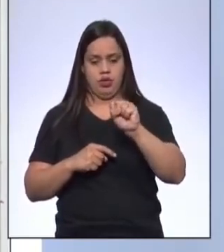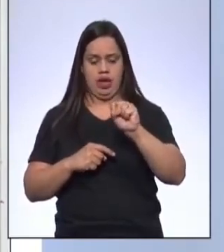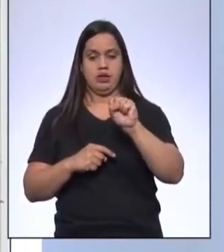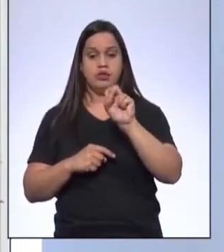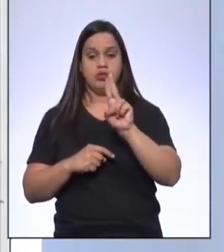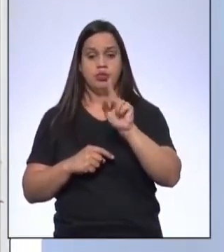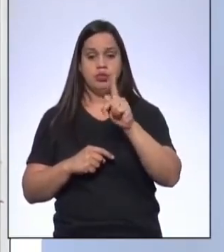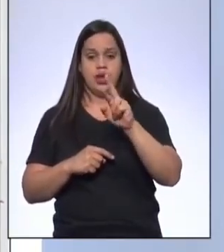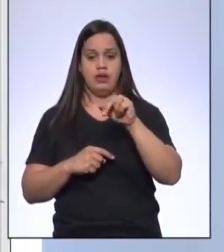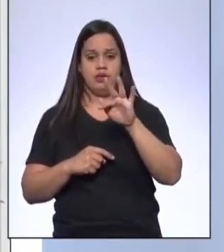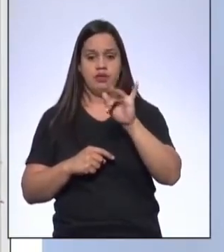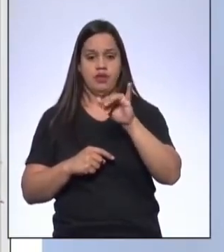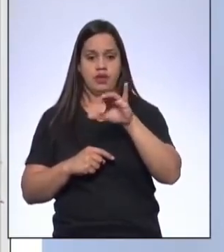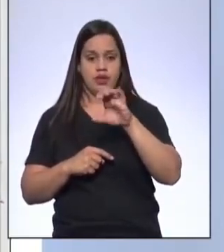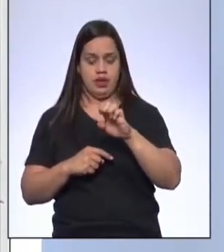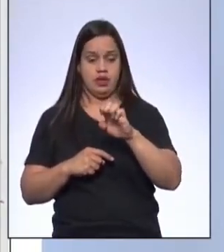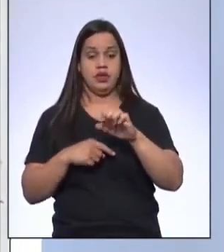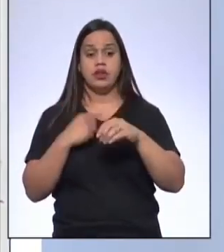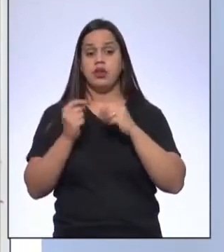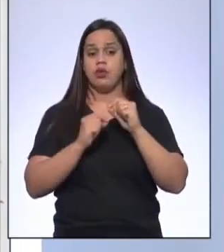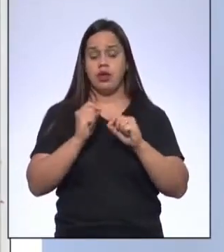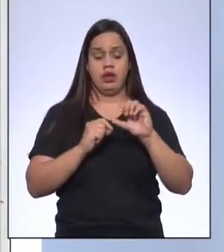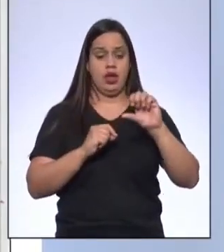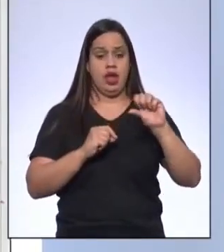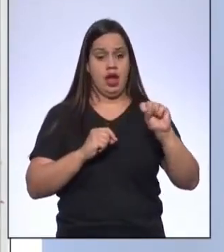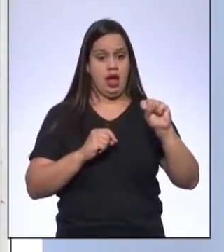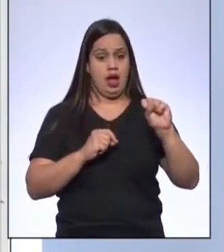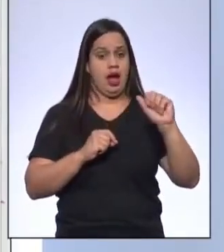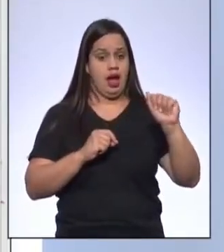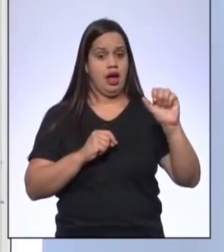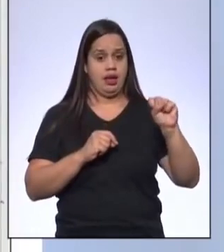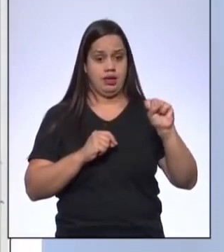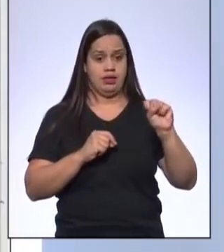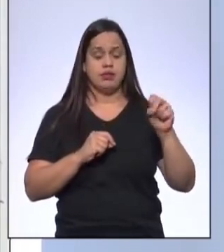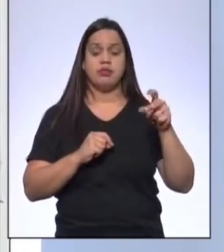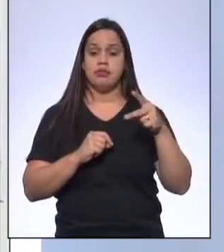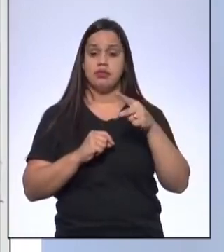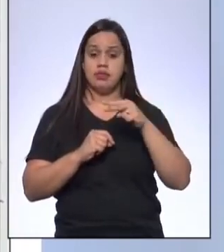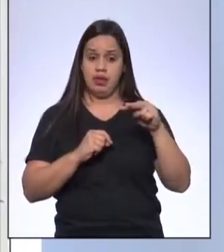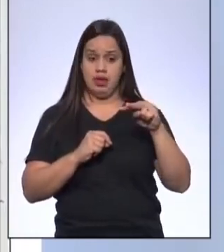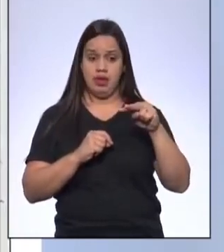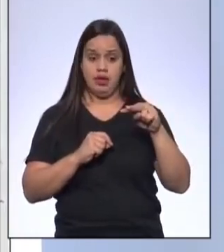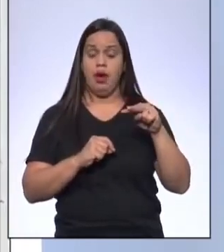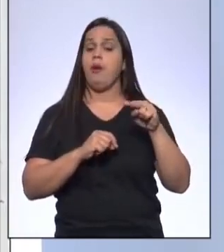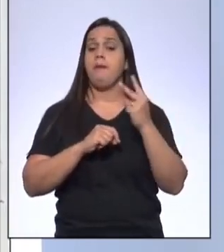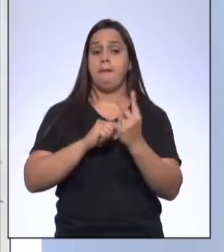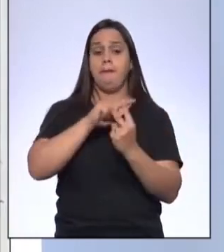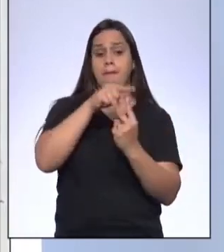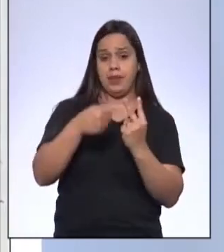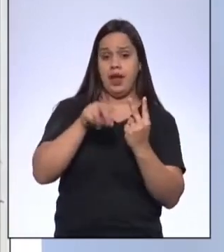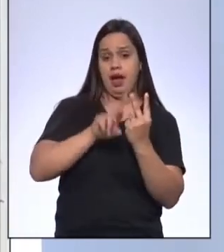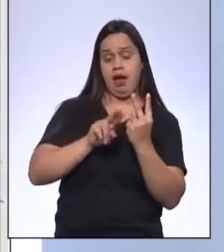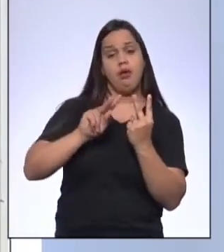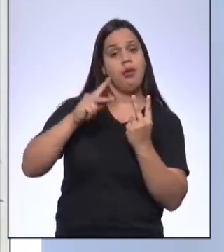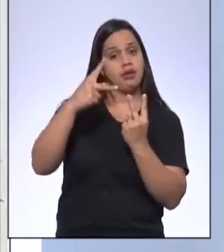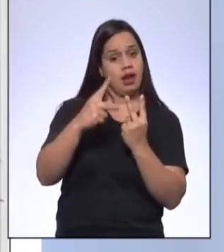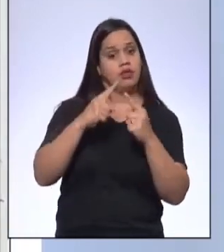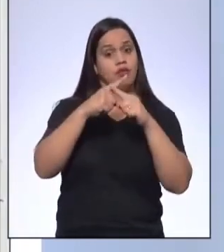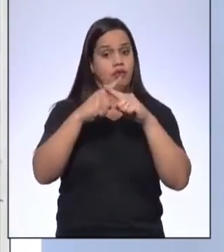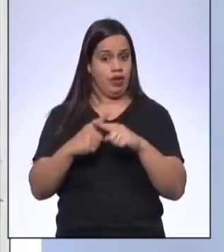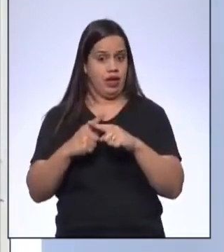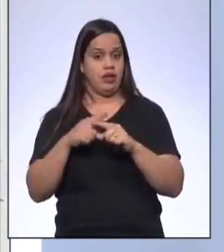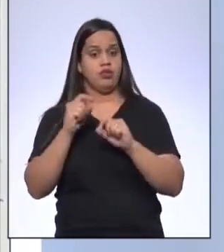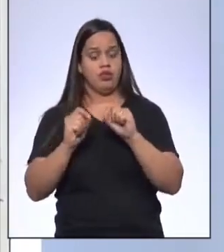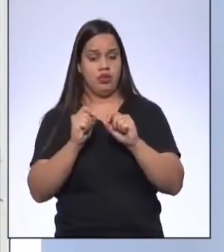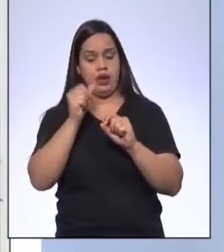ter sempre o πr ao quadrado vezes. Então, o que eu estou multiplicando?